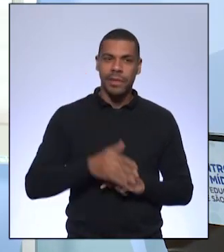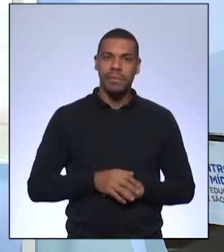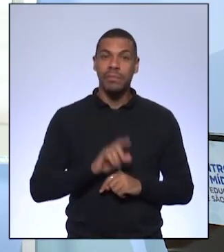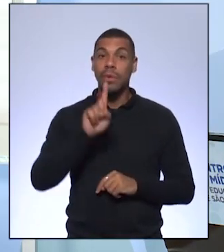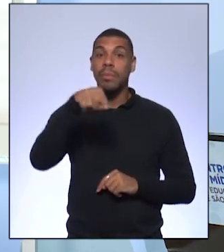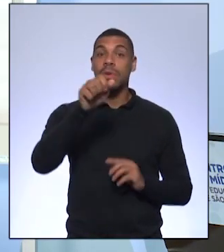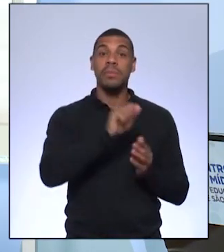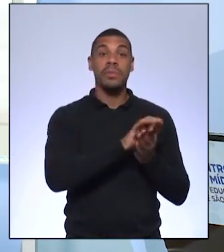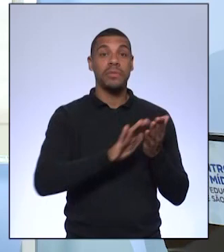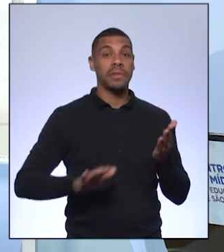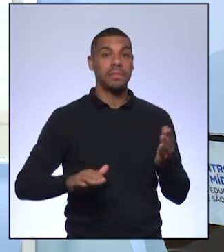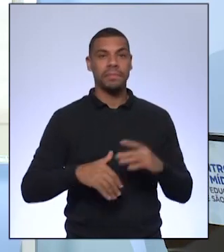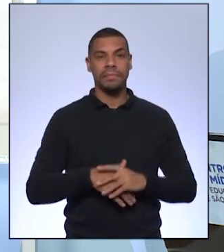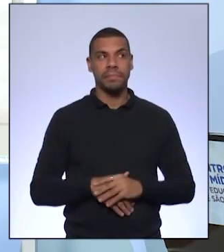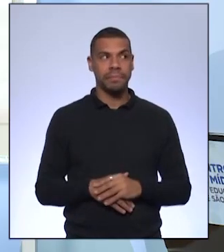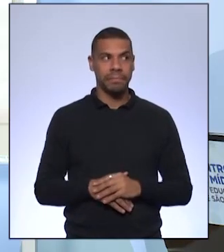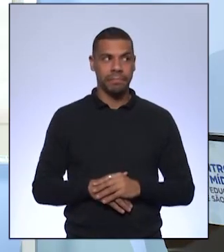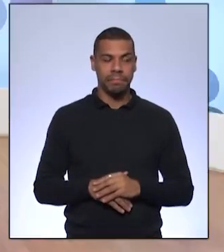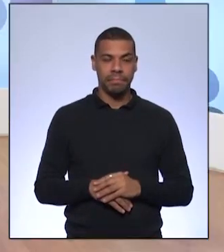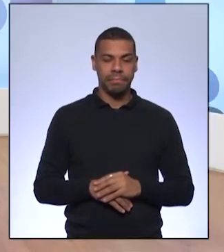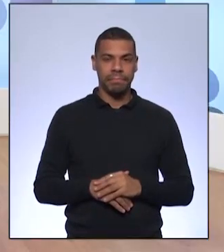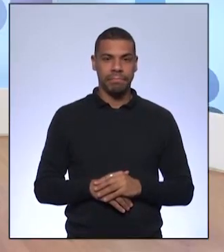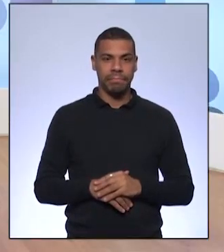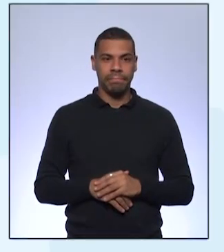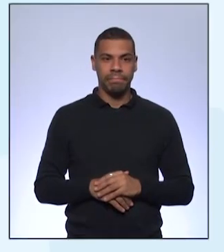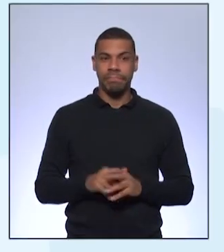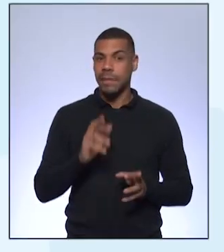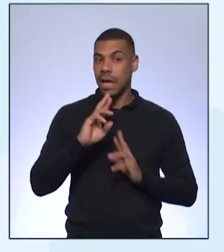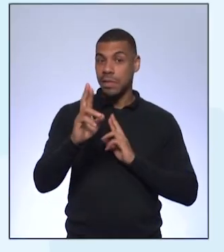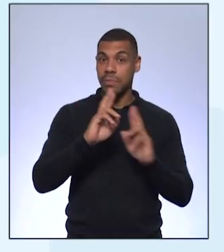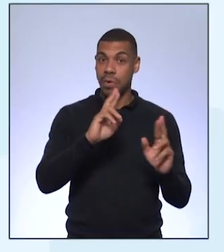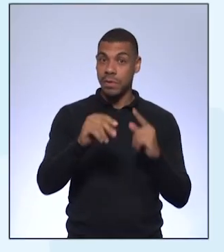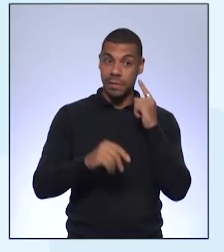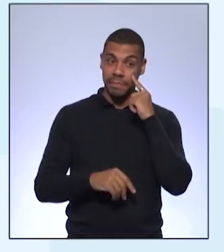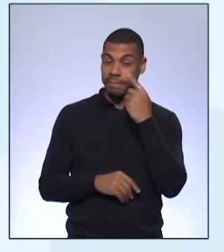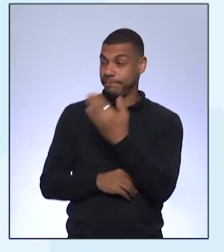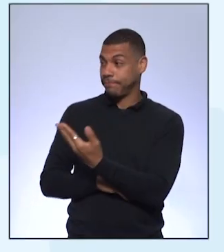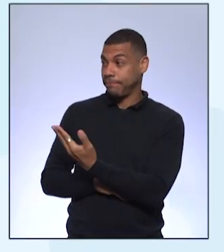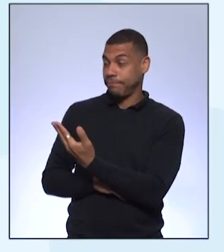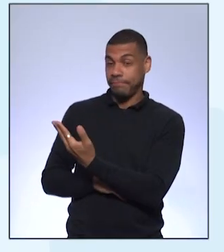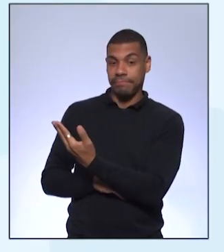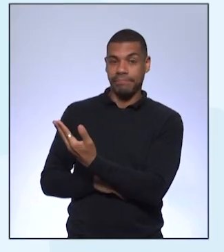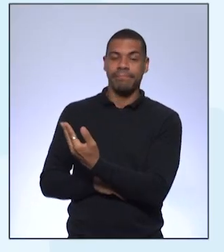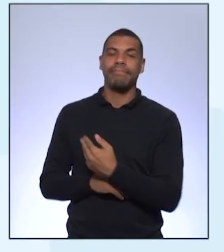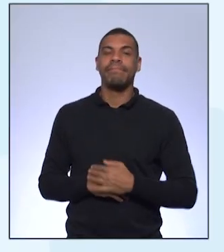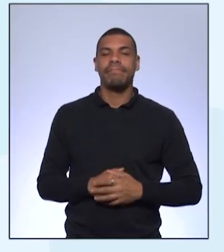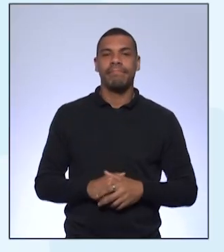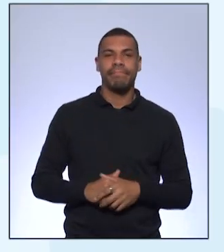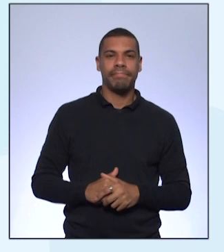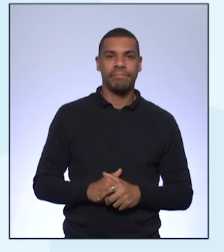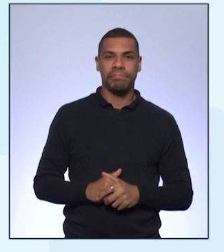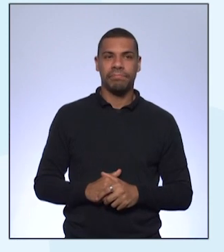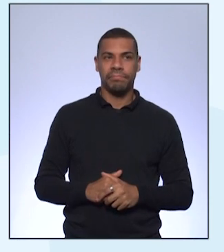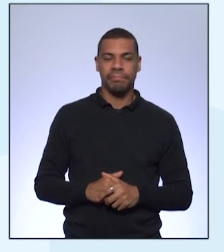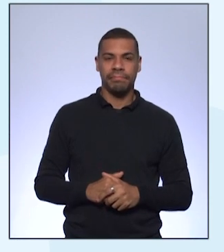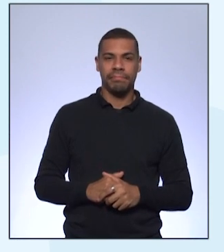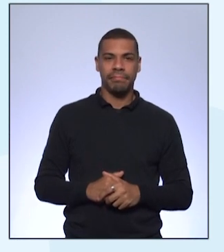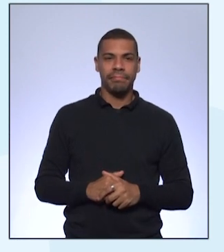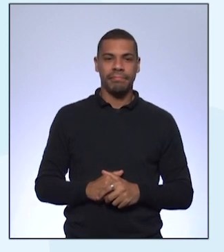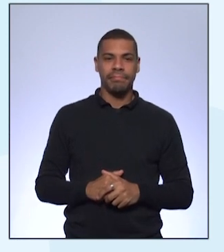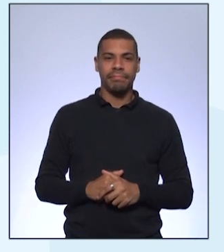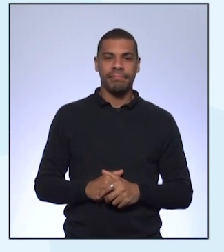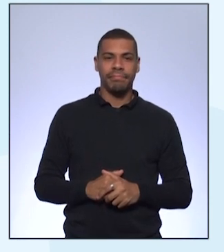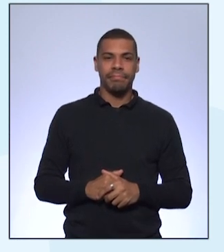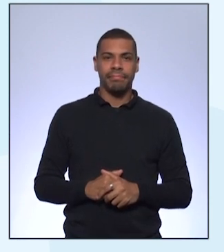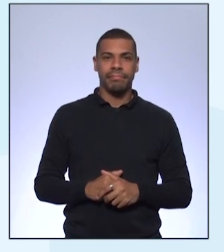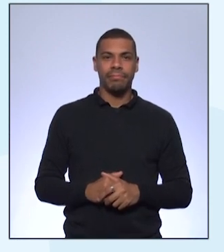Próxima atividade, Jonas. Aí a resposta, Resposta, né, Osmar, né? para eles Resposta verem. para eles, tá? Aquilo que a gente colocou aqui no flip. E